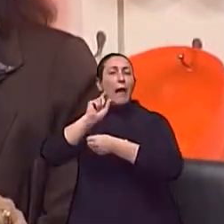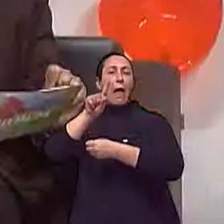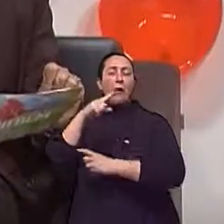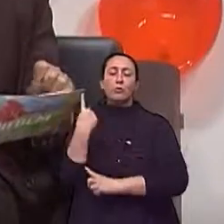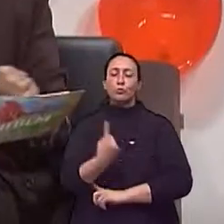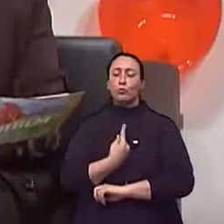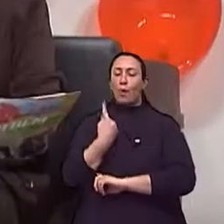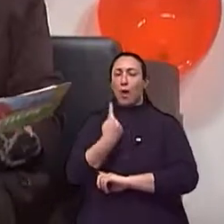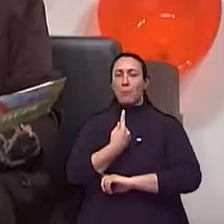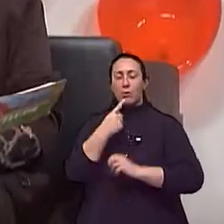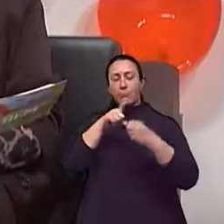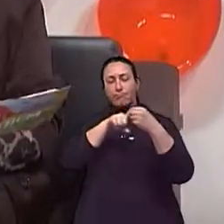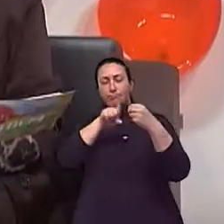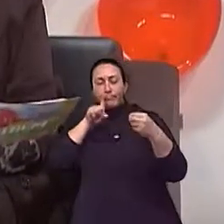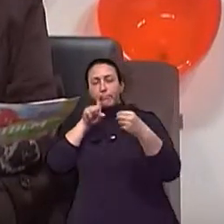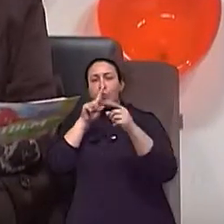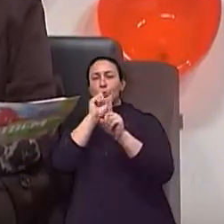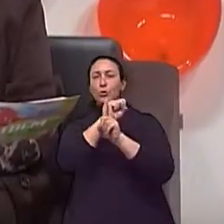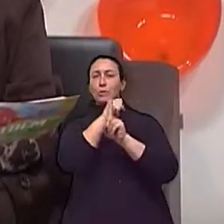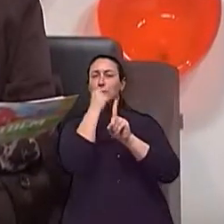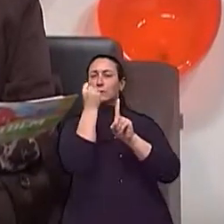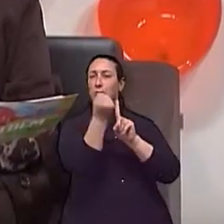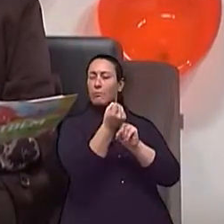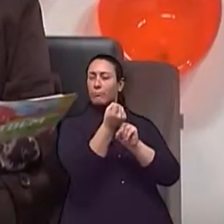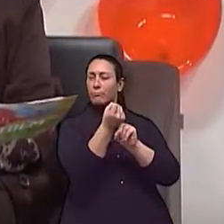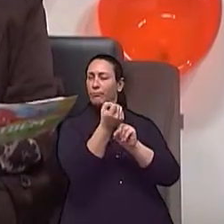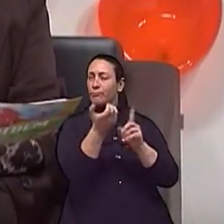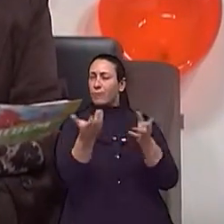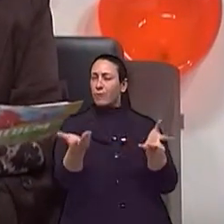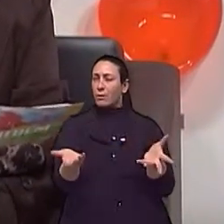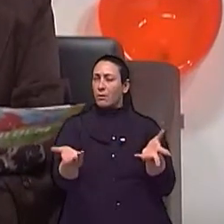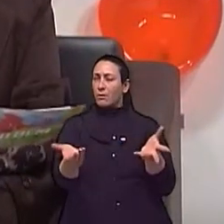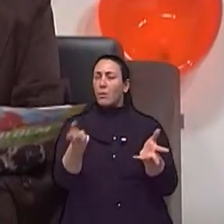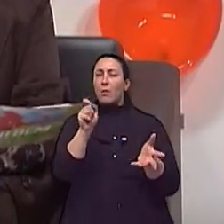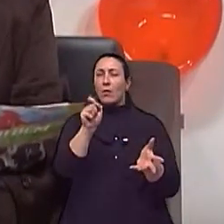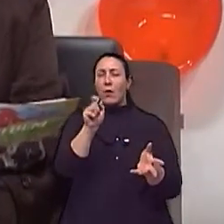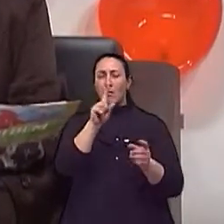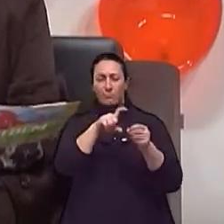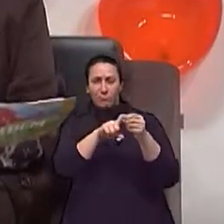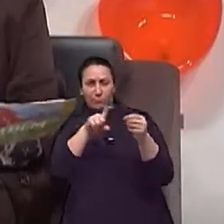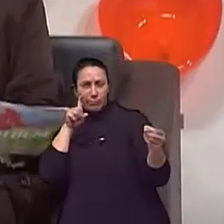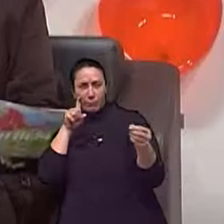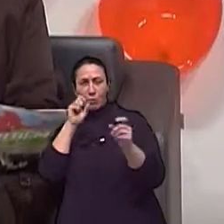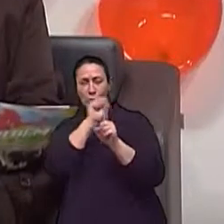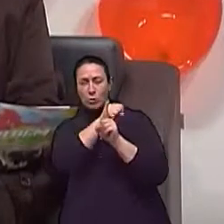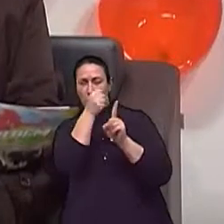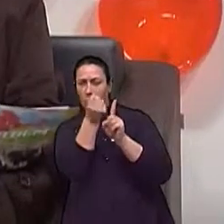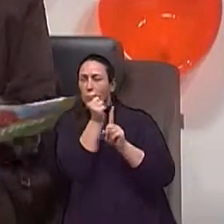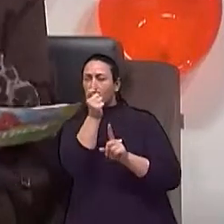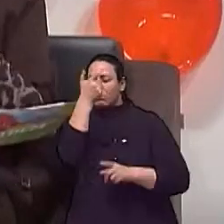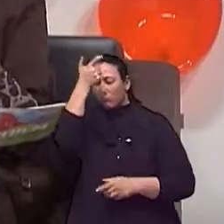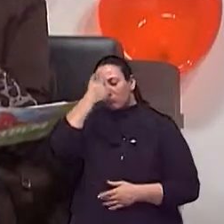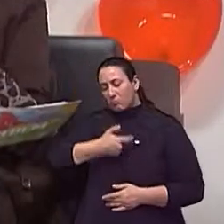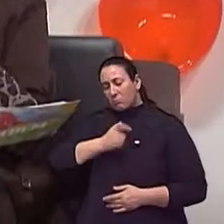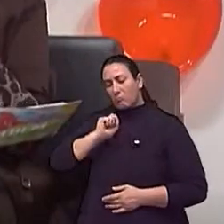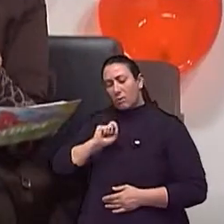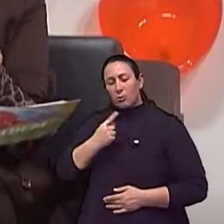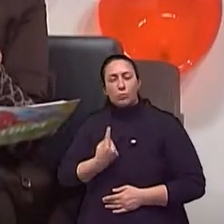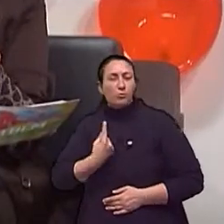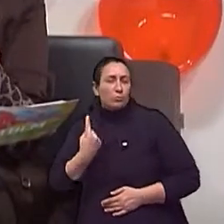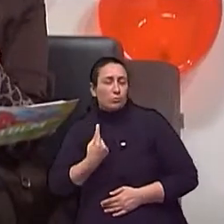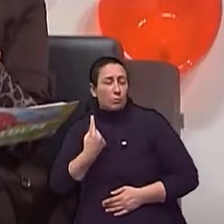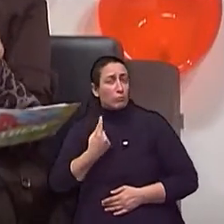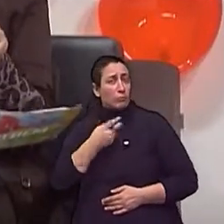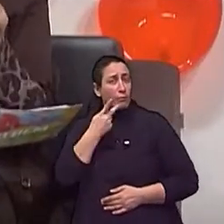social Pois é o isolamento social seria falta de interação e como isso ocorre na internet e fora dela nós